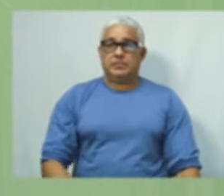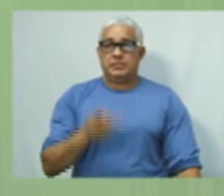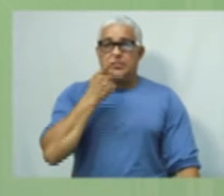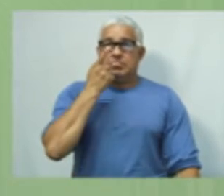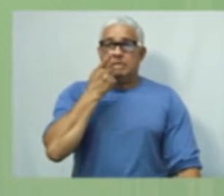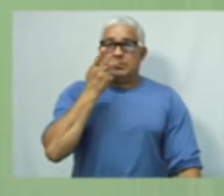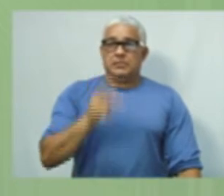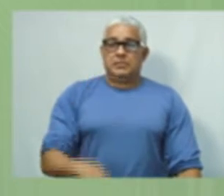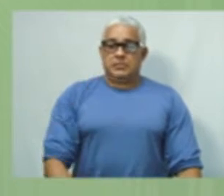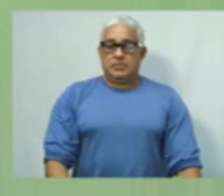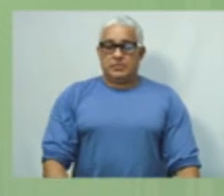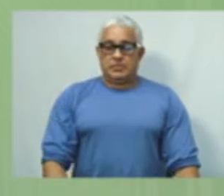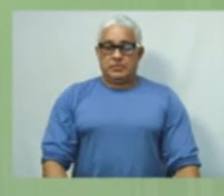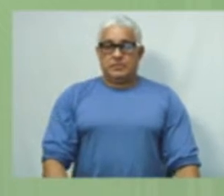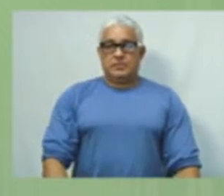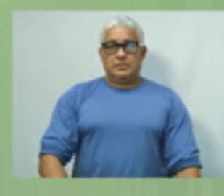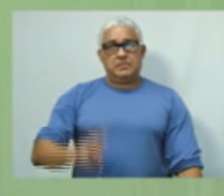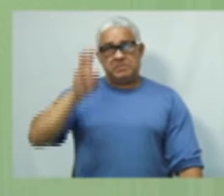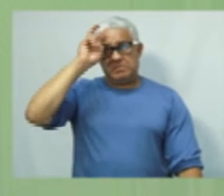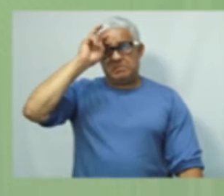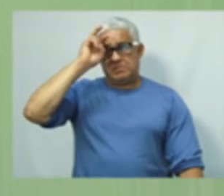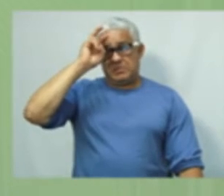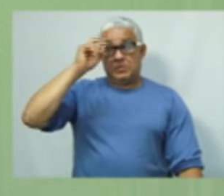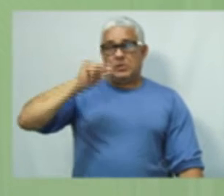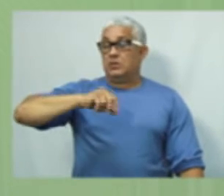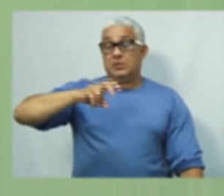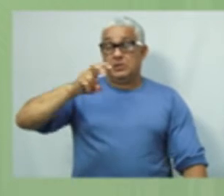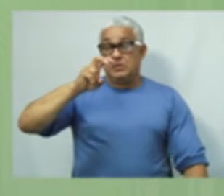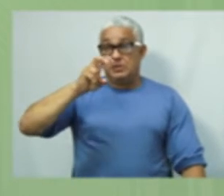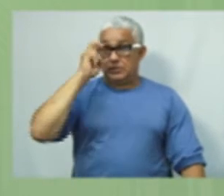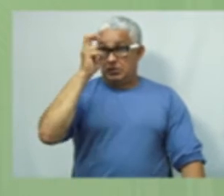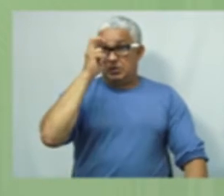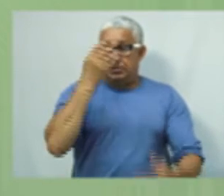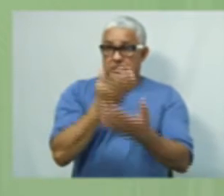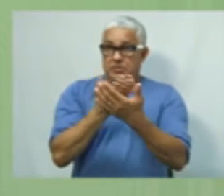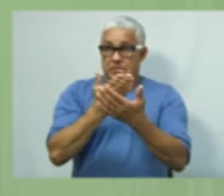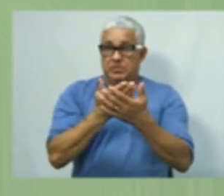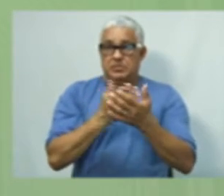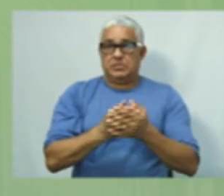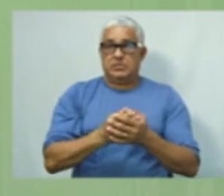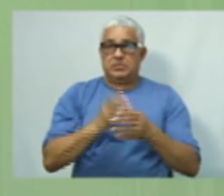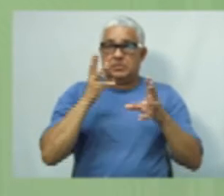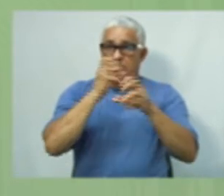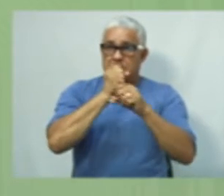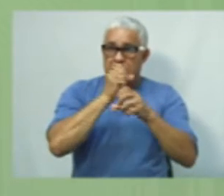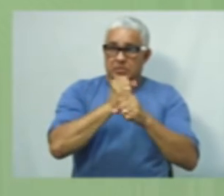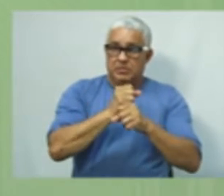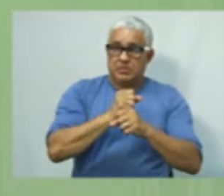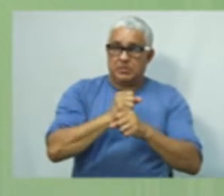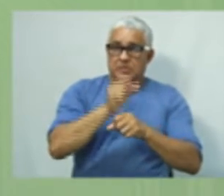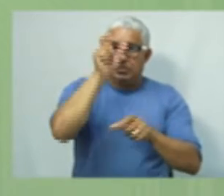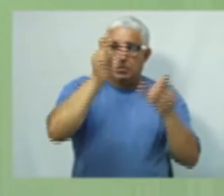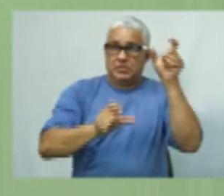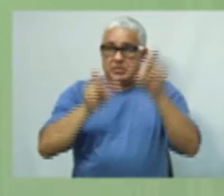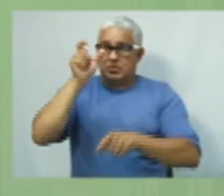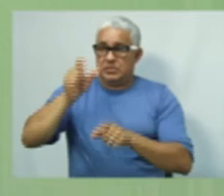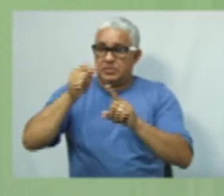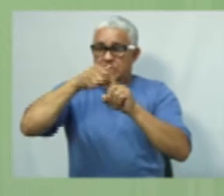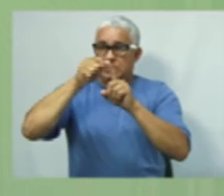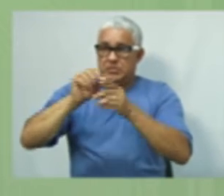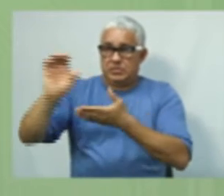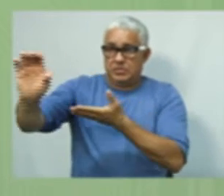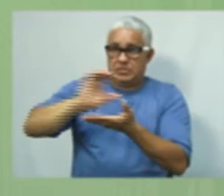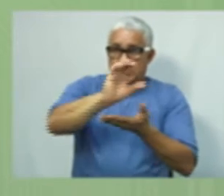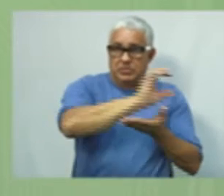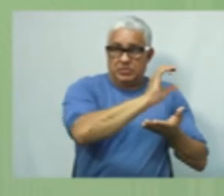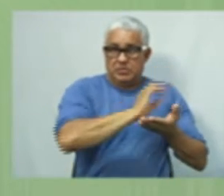isso, acredito que na quinta aula, né, o total de contas a receber dos clientes, os meses que eu tenho contas a receber,